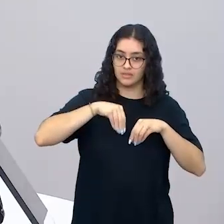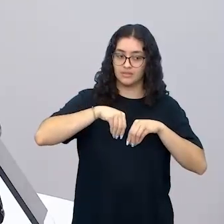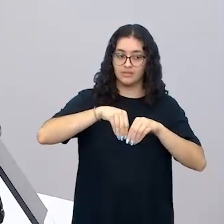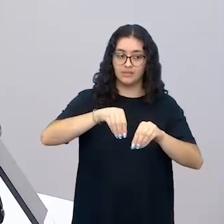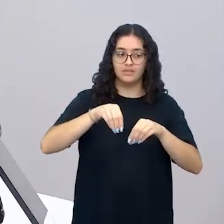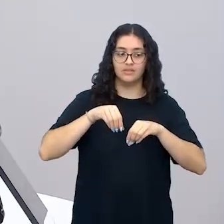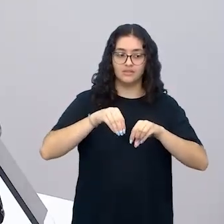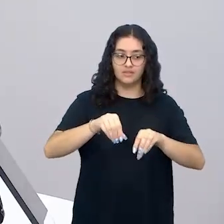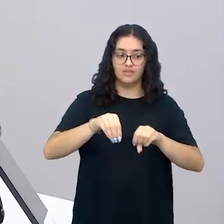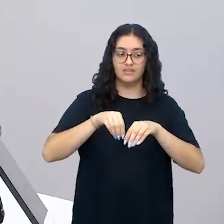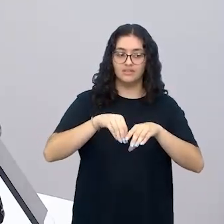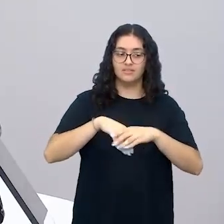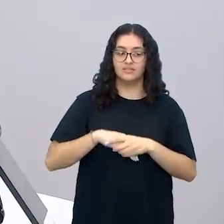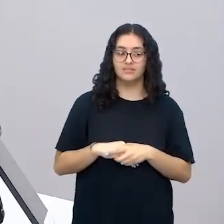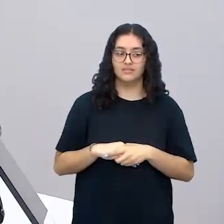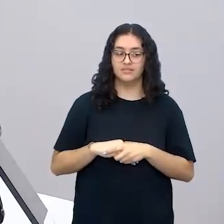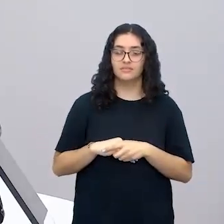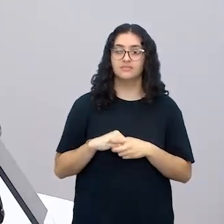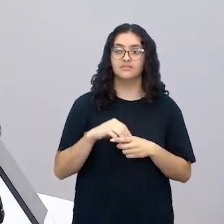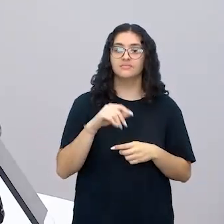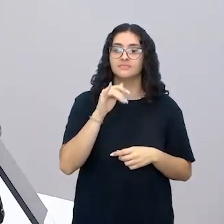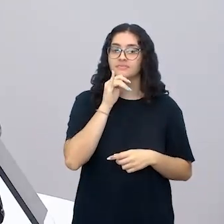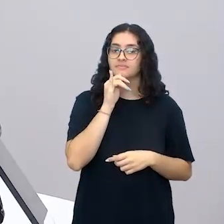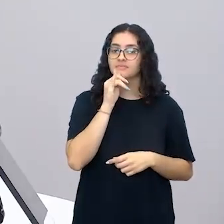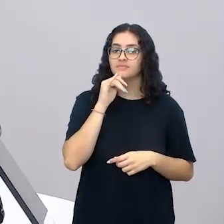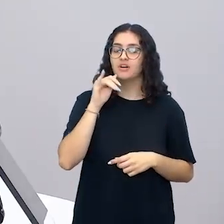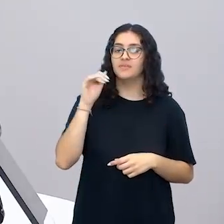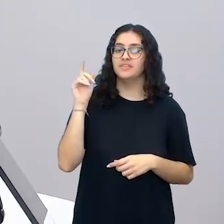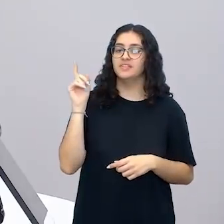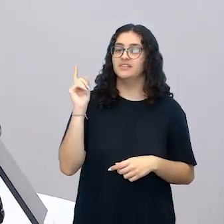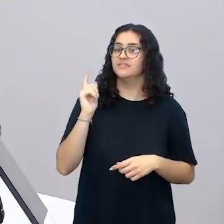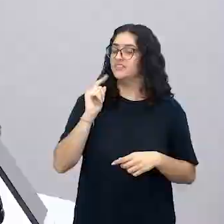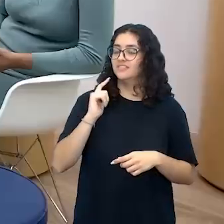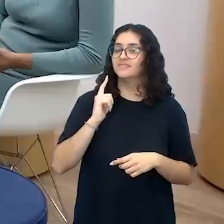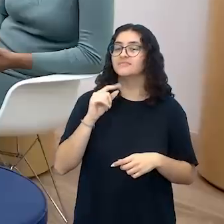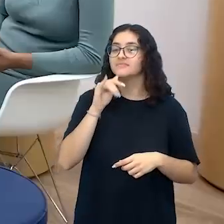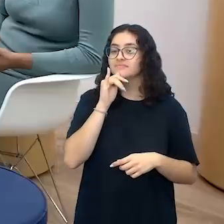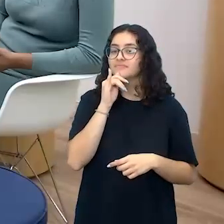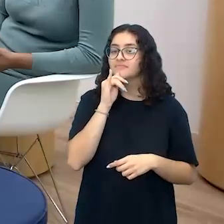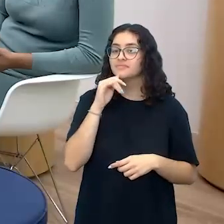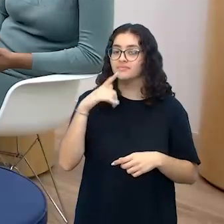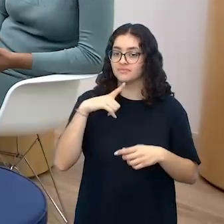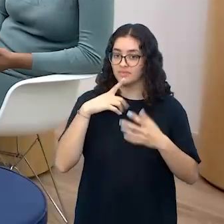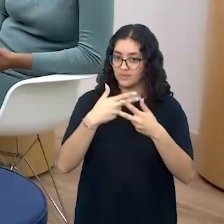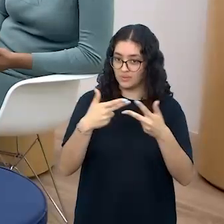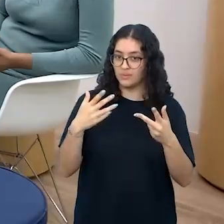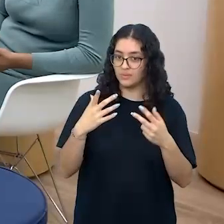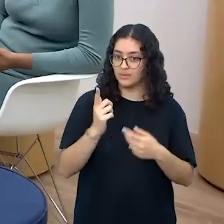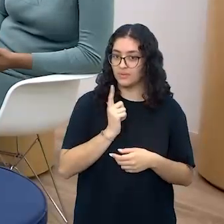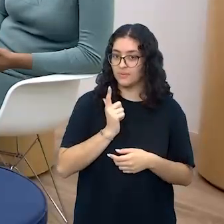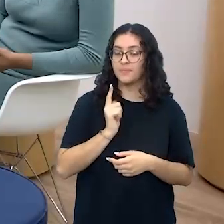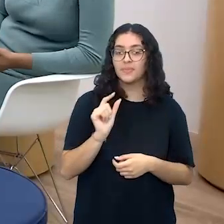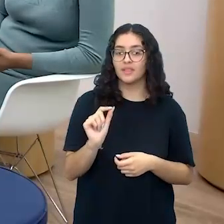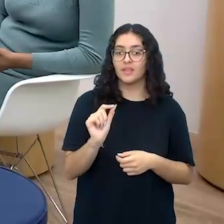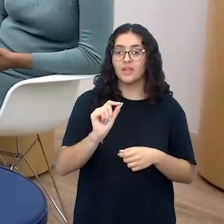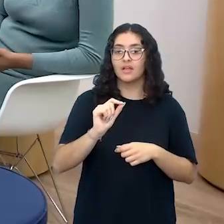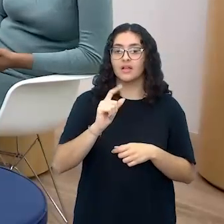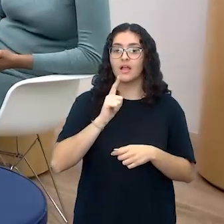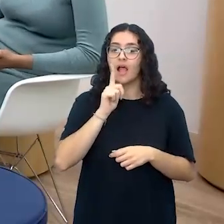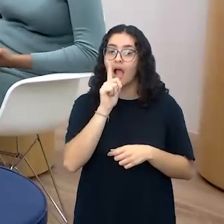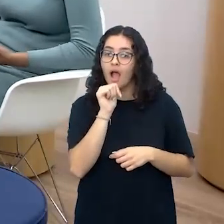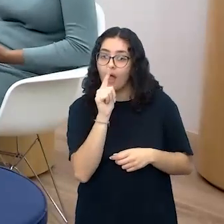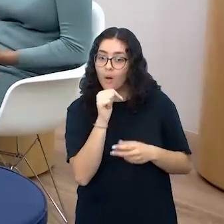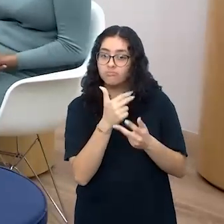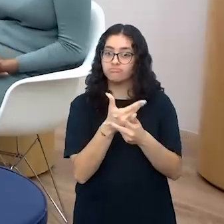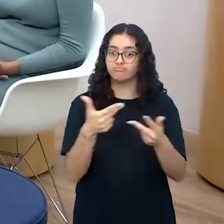o primeiro diálogo nosso foi em cima da compostagem. Exatamente. O outro sobre os resíduos, sobre recursos hídricos. Então